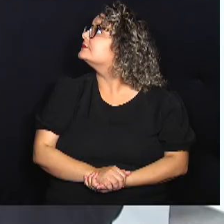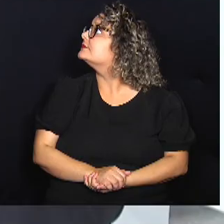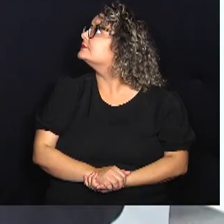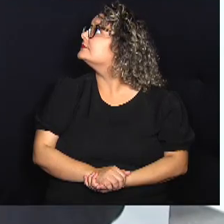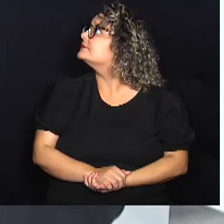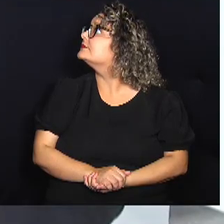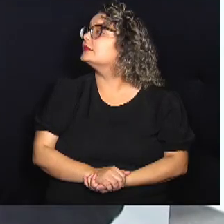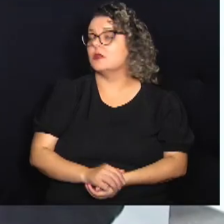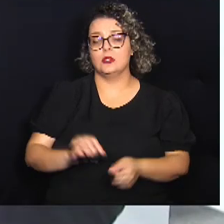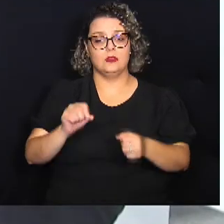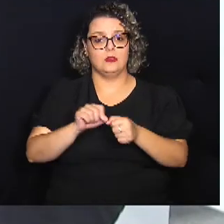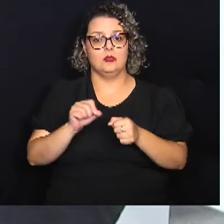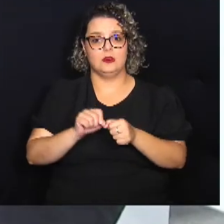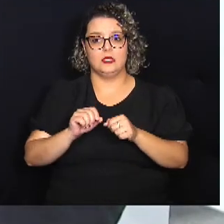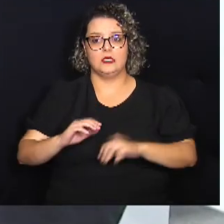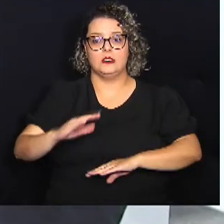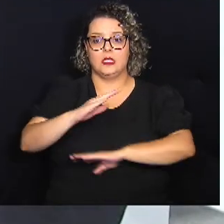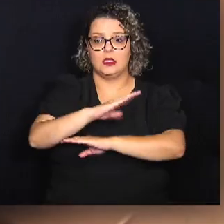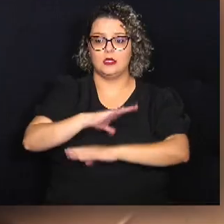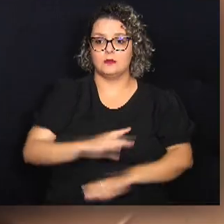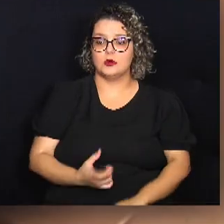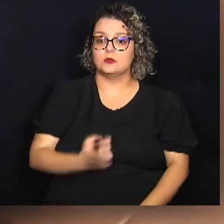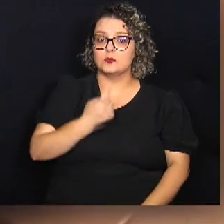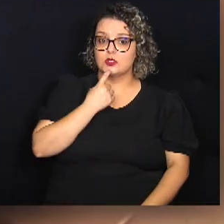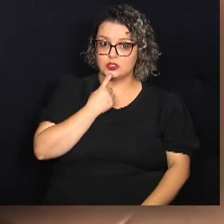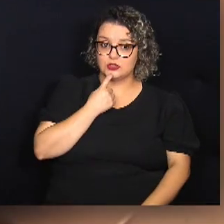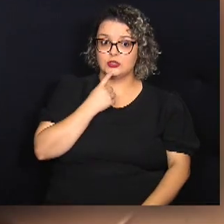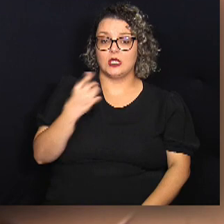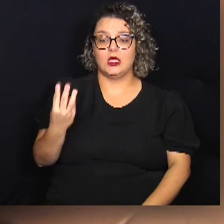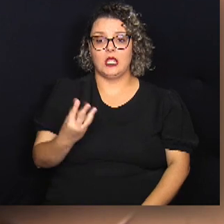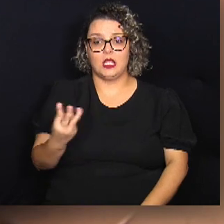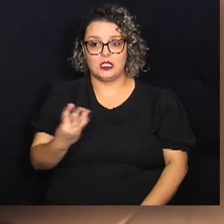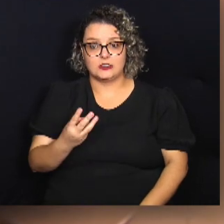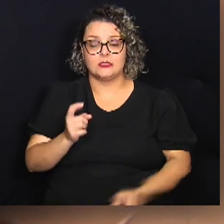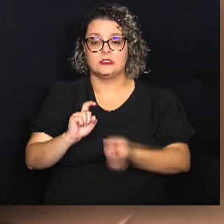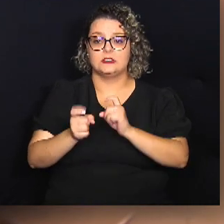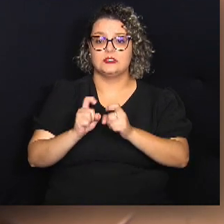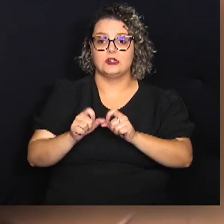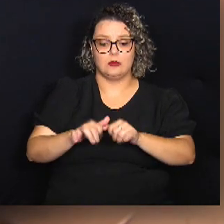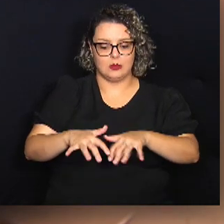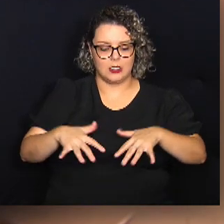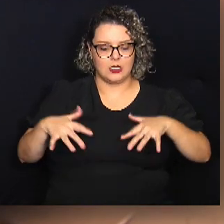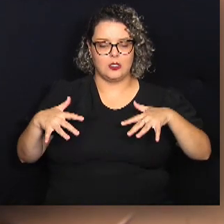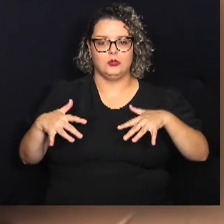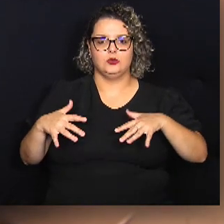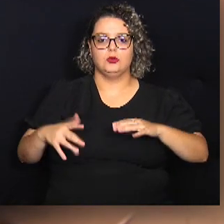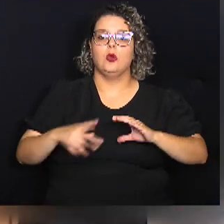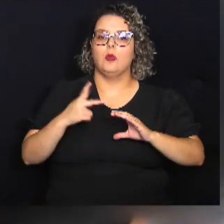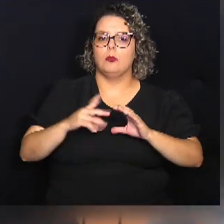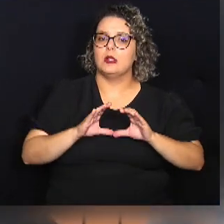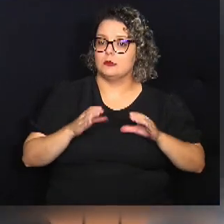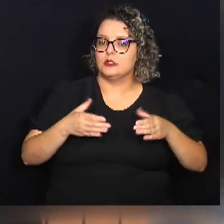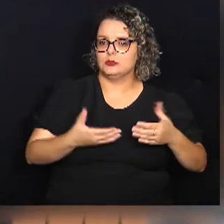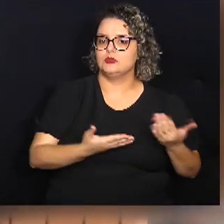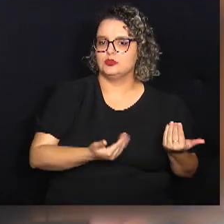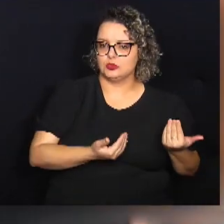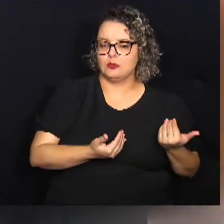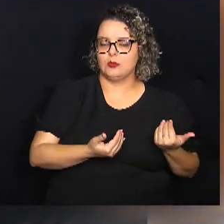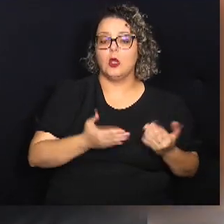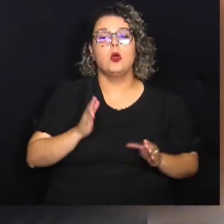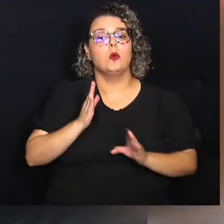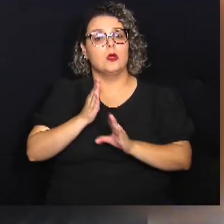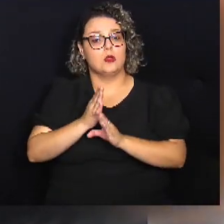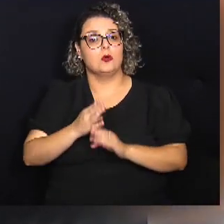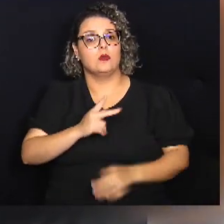Foi realizada na Câmara Municipal de Campinas a 3ª reunião plenária do Parlamento Jovem. O encontro